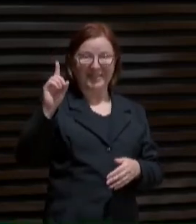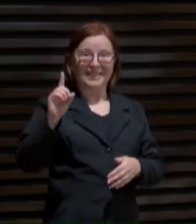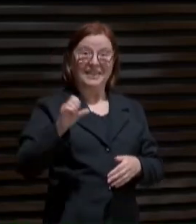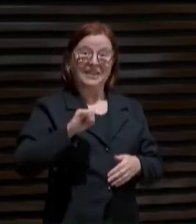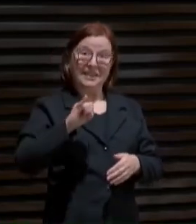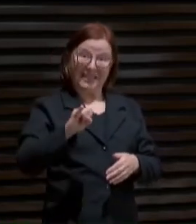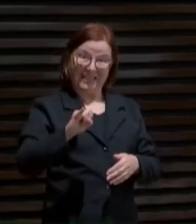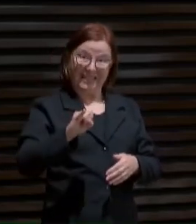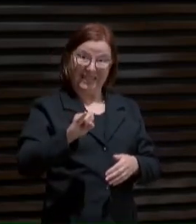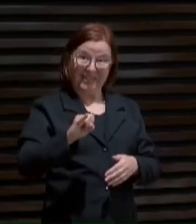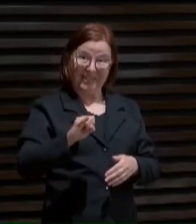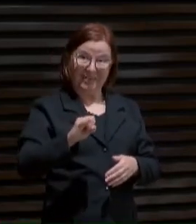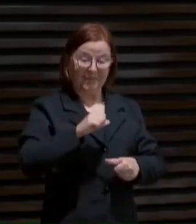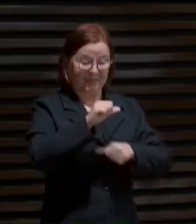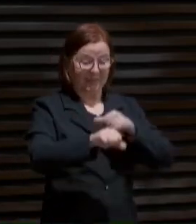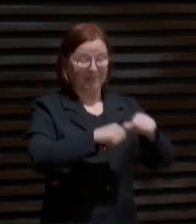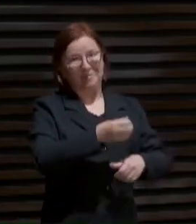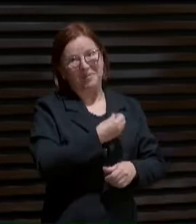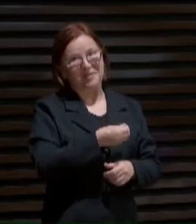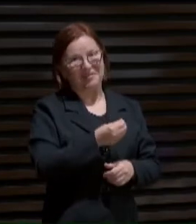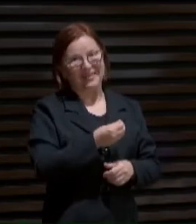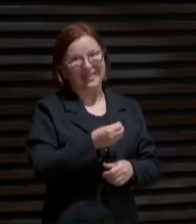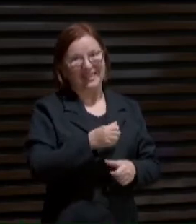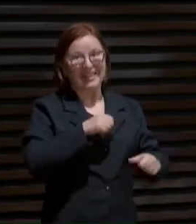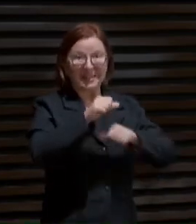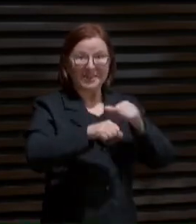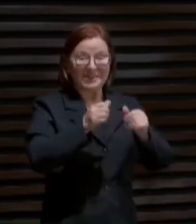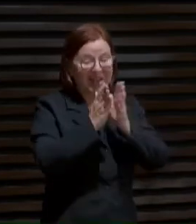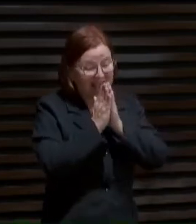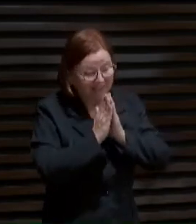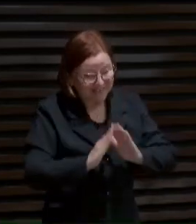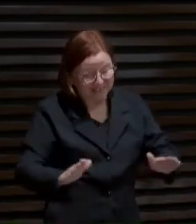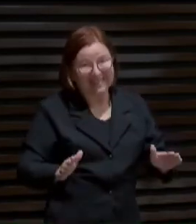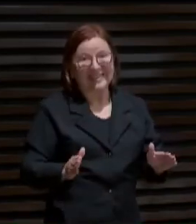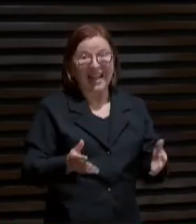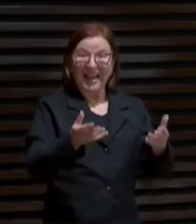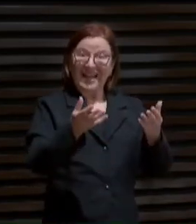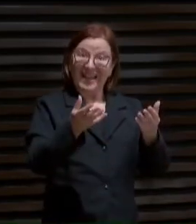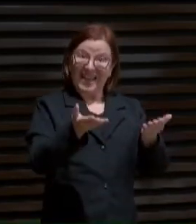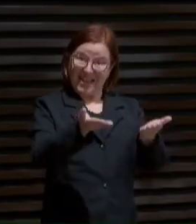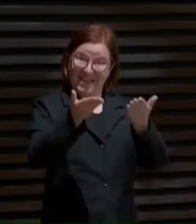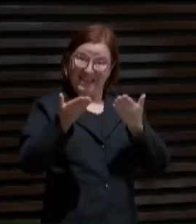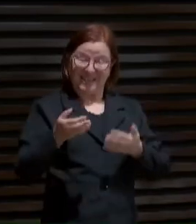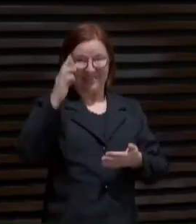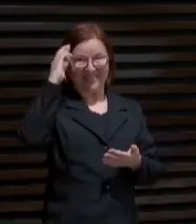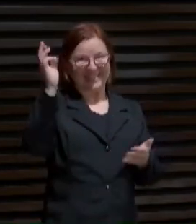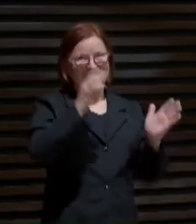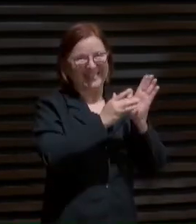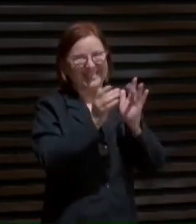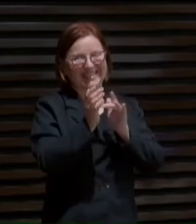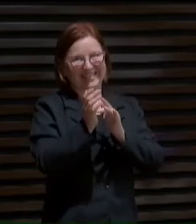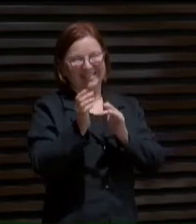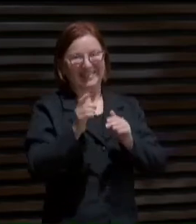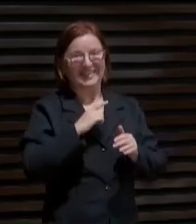adorador aceitável a Deus e receba do Senhor Jesus esse reino inabalável que nós veremos as